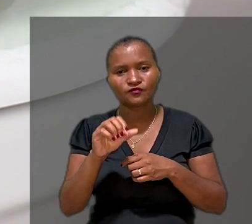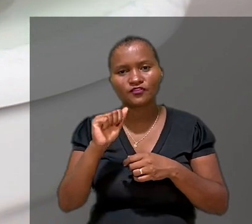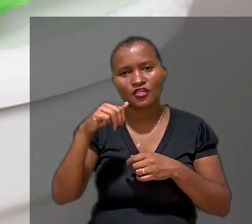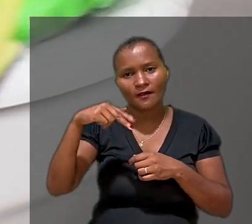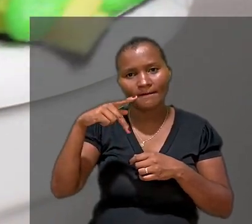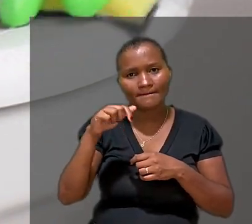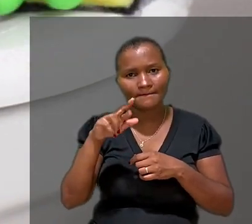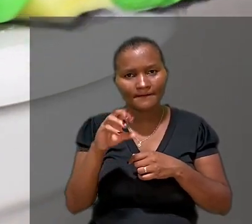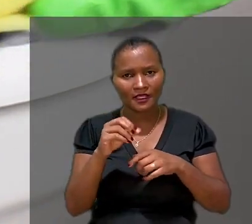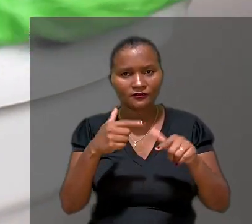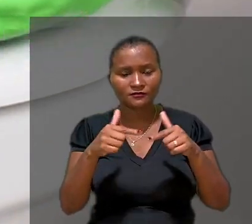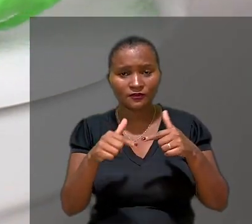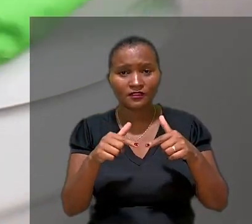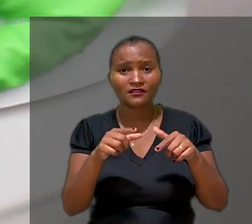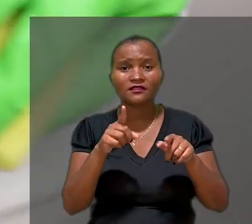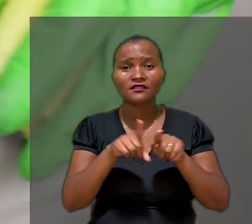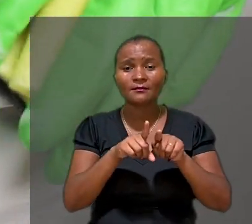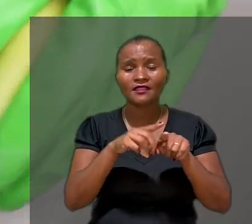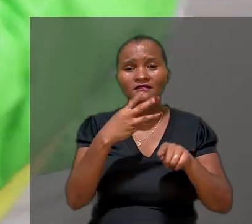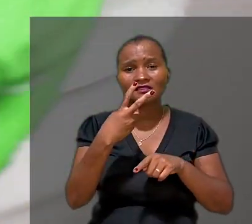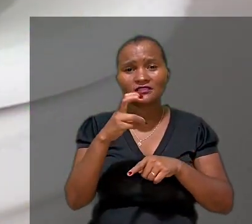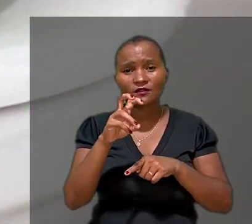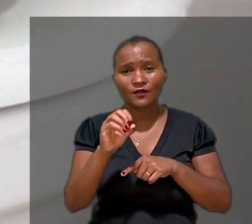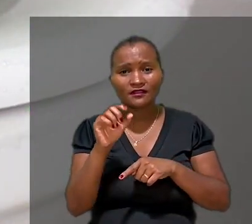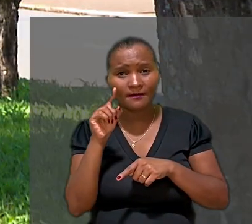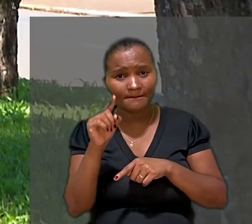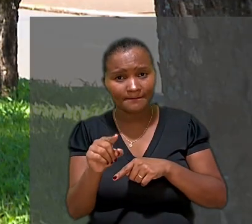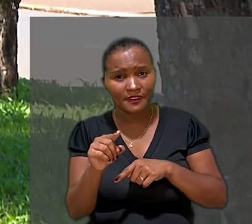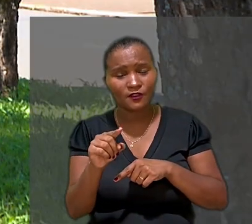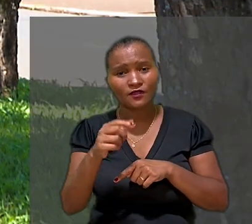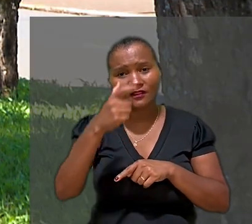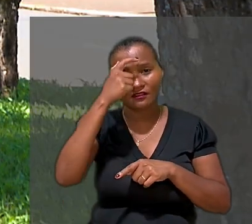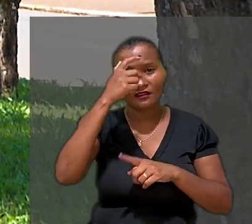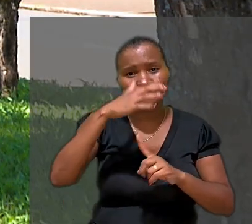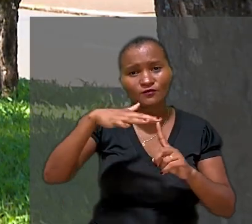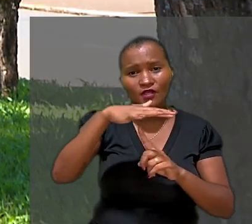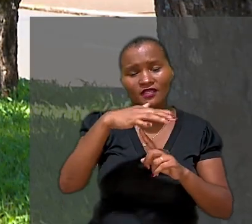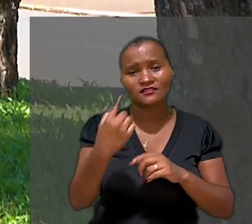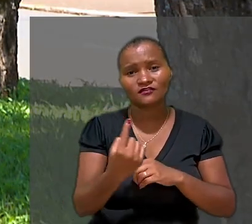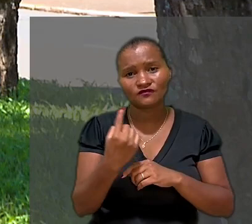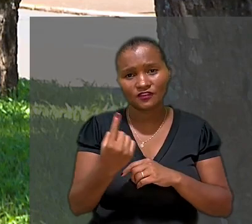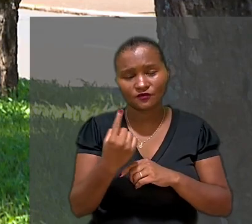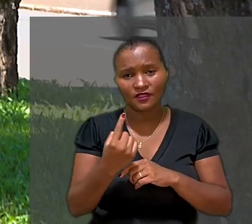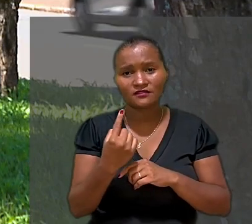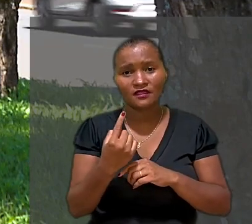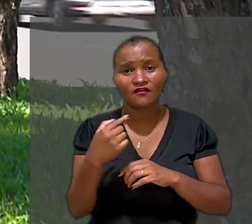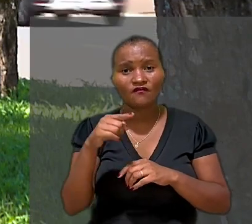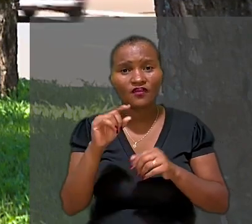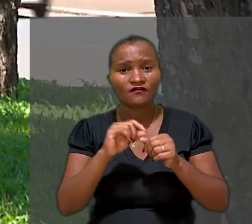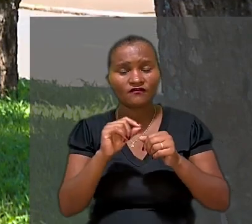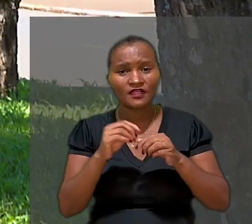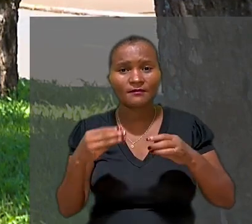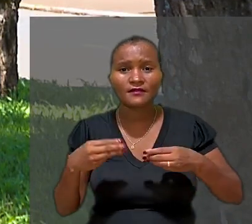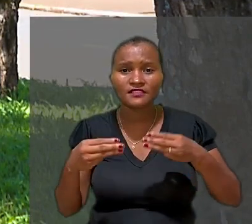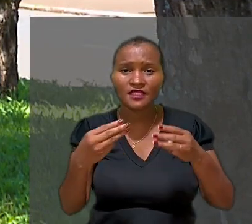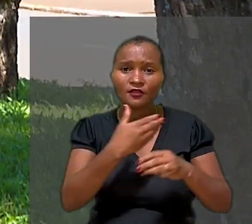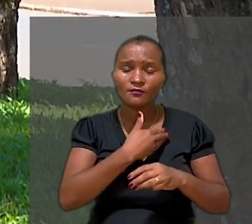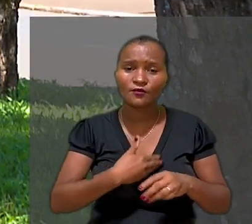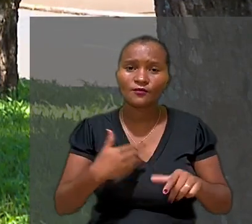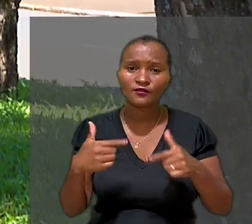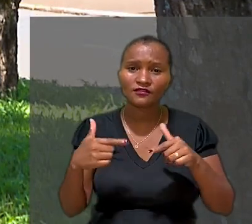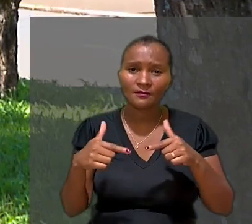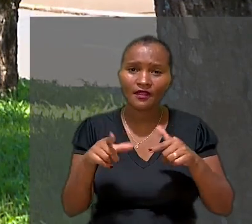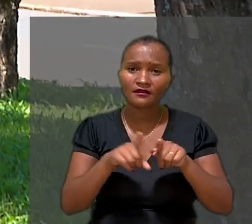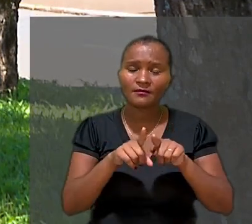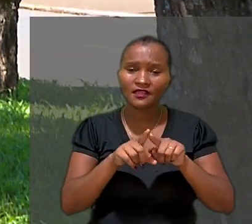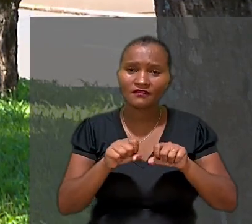de R$ 350 mil por danos morais individuais. A ação foi ajuizada pelo Ministério Público do Trabalho e pela Defensoria